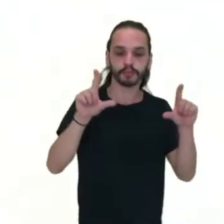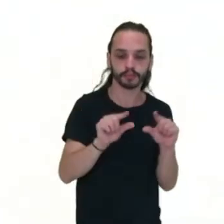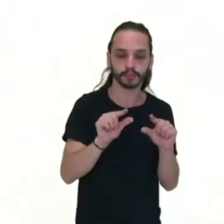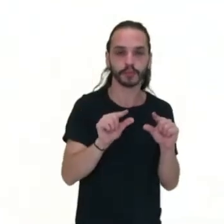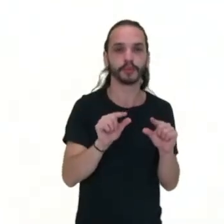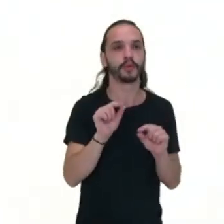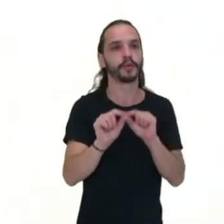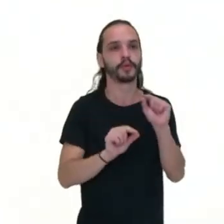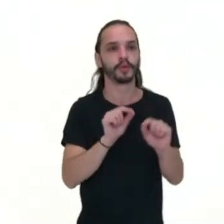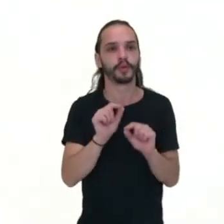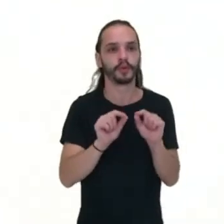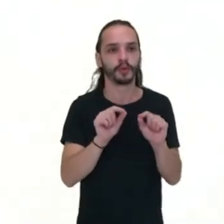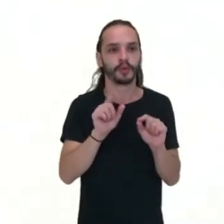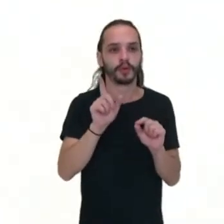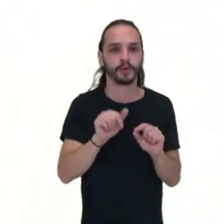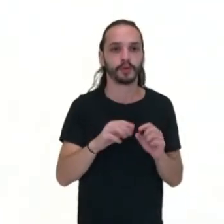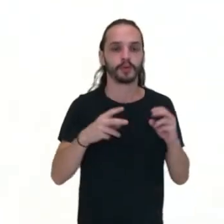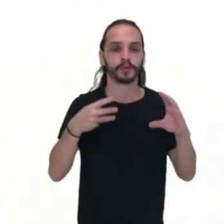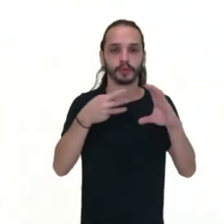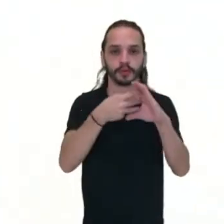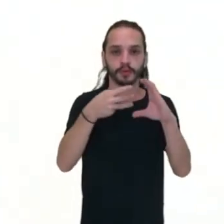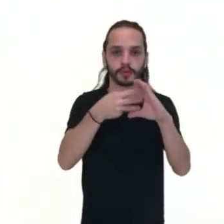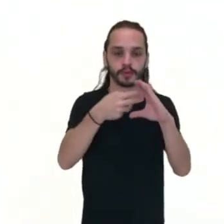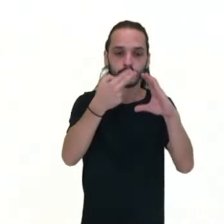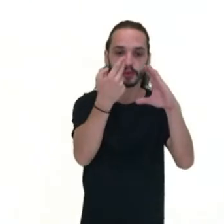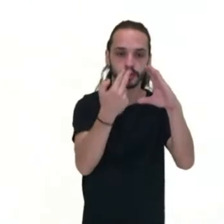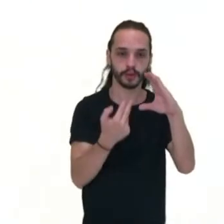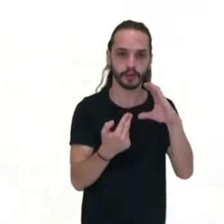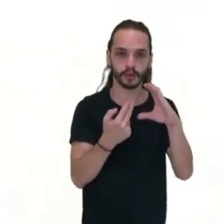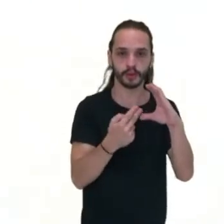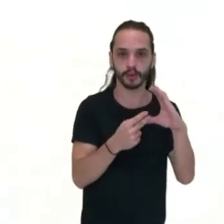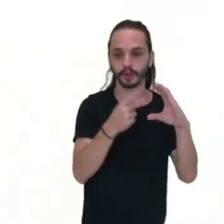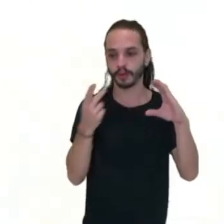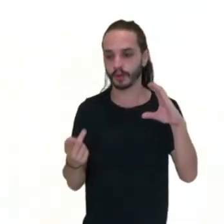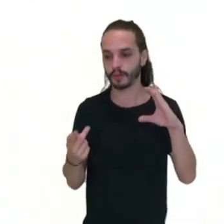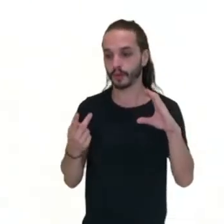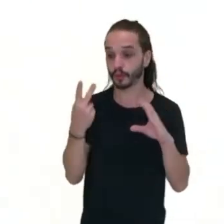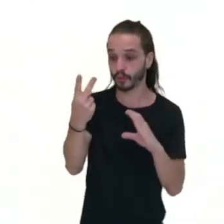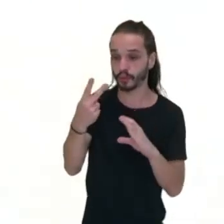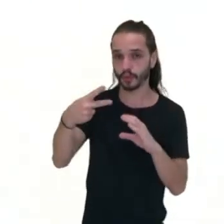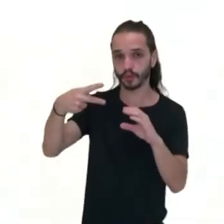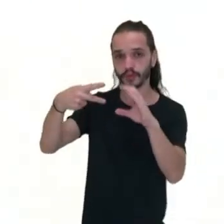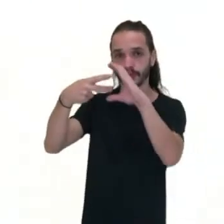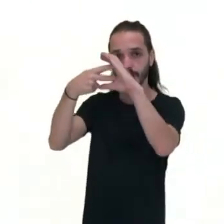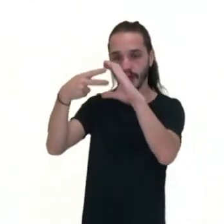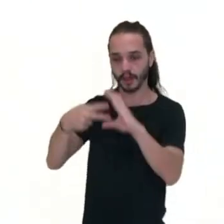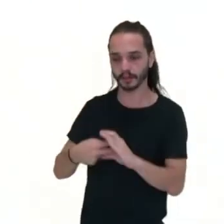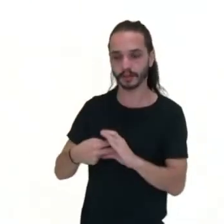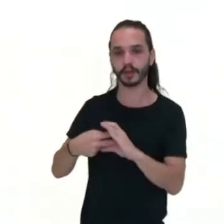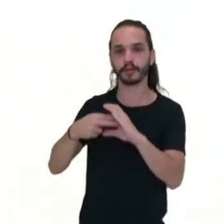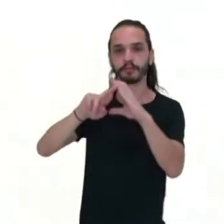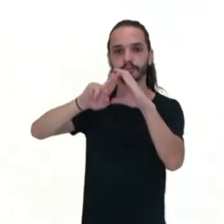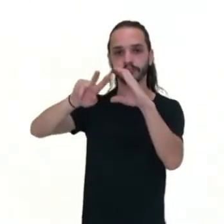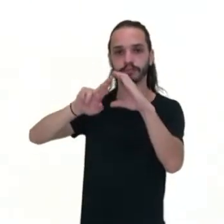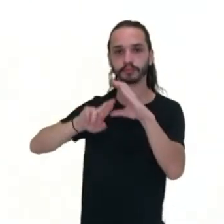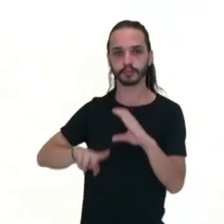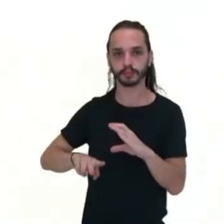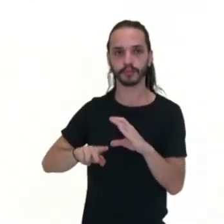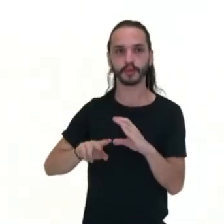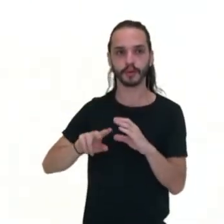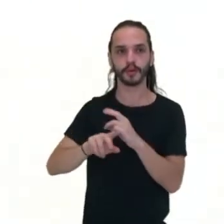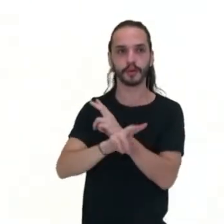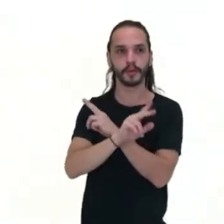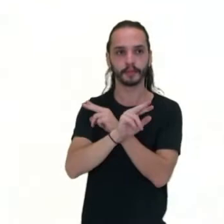fase reducional, é a célula diploide forma duas células haploides. E é nessa fase que os alelos já são separados